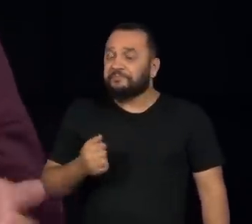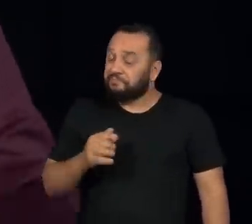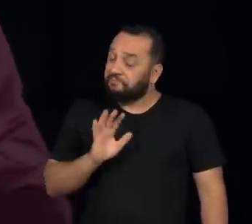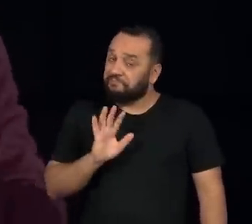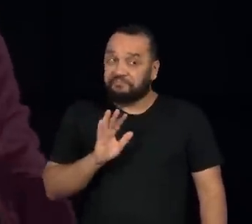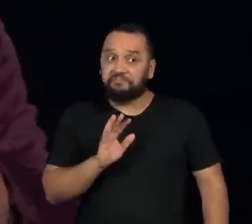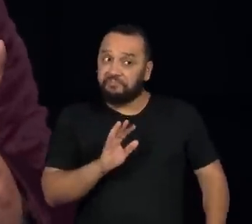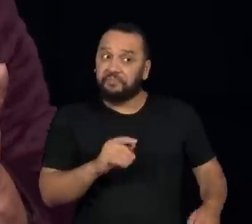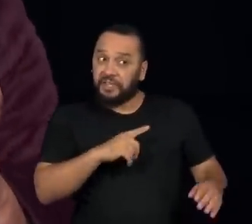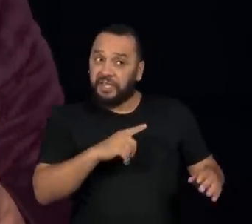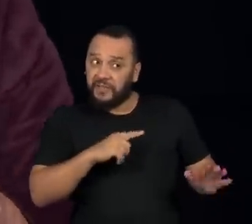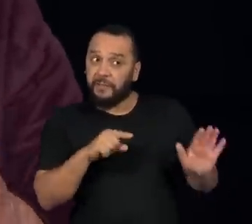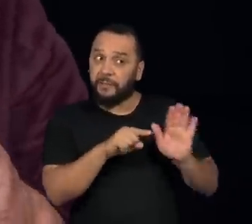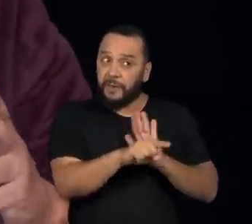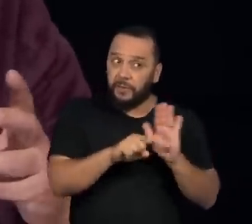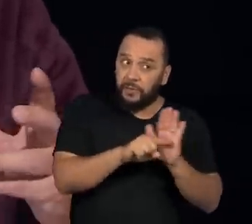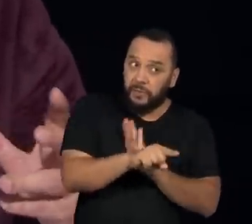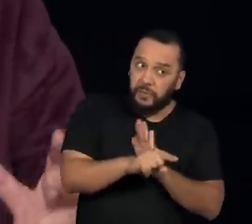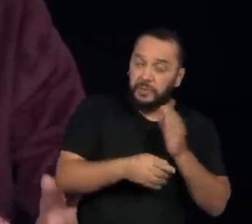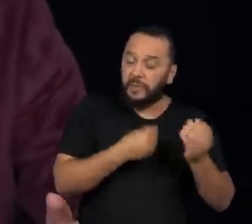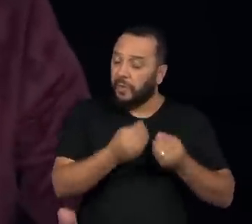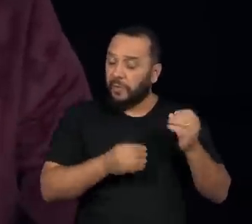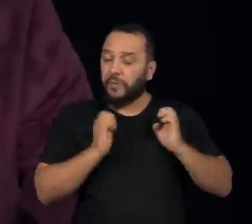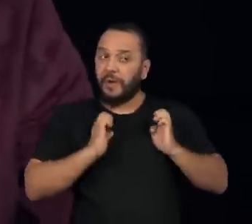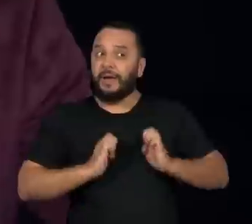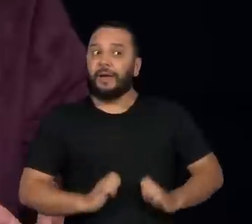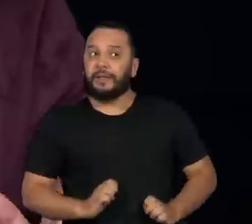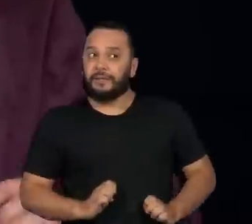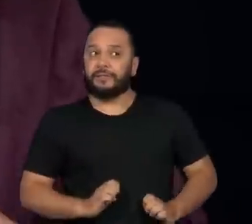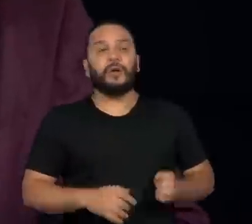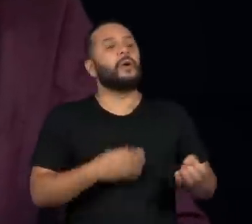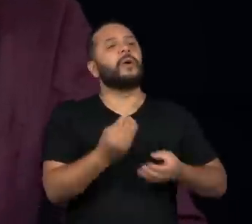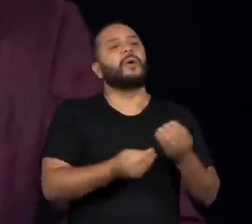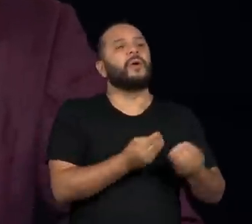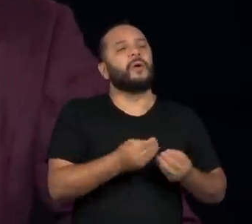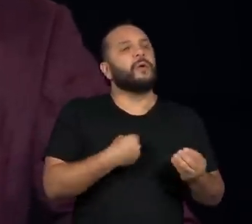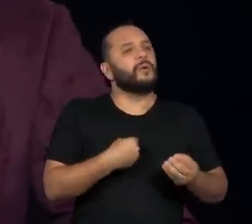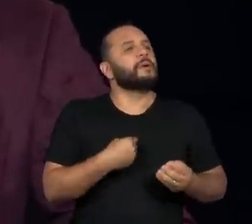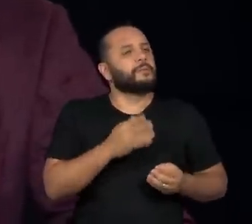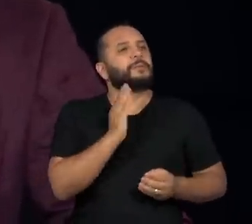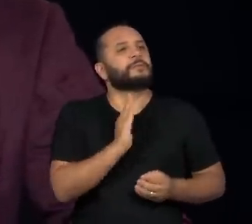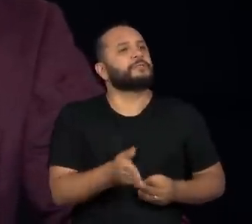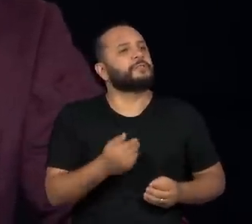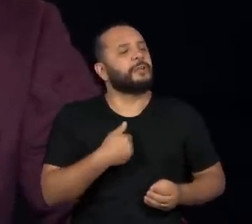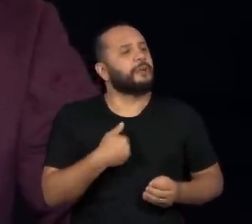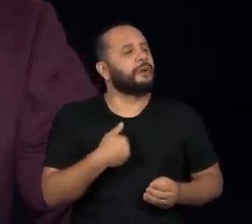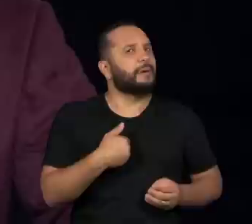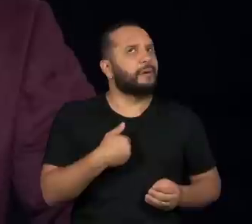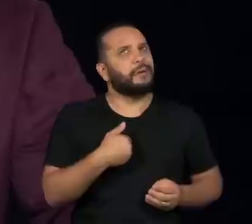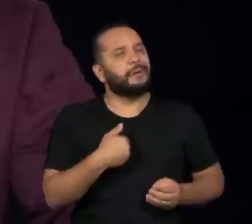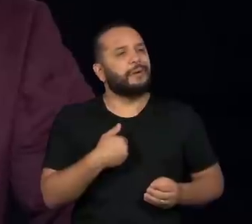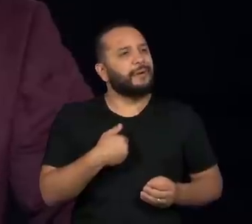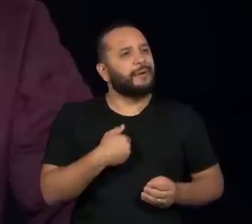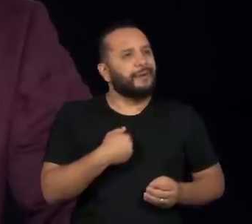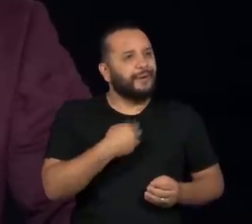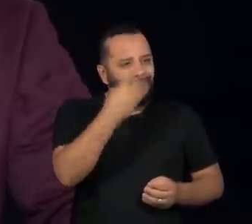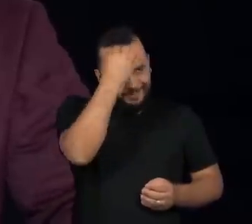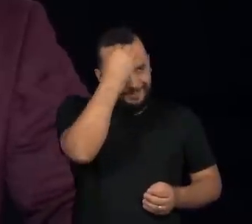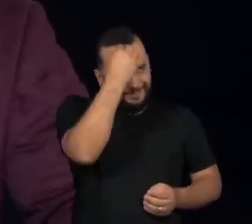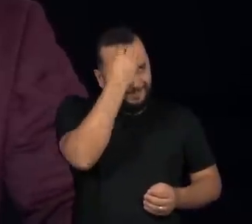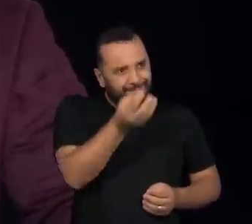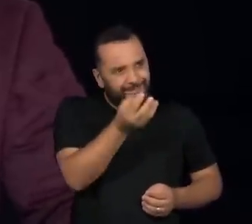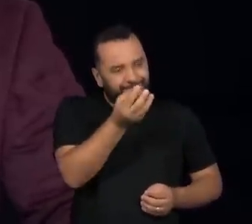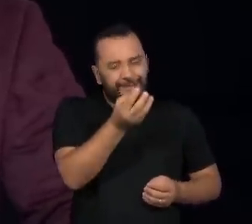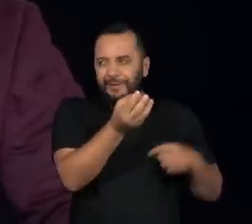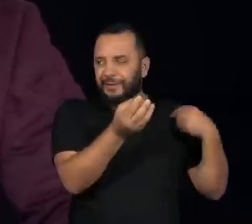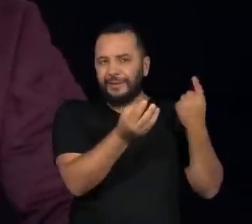defesa né ficou cheio de perguntas e éticas como que a gente deve tratar esse robozinho que